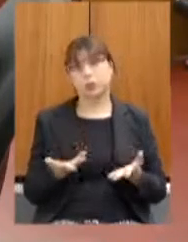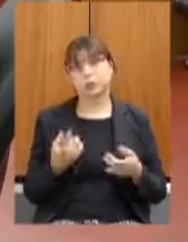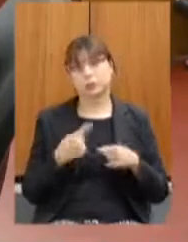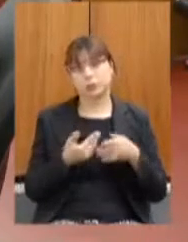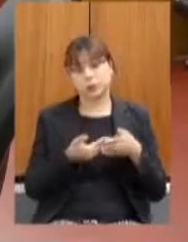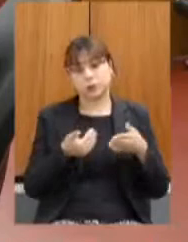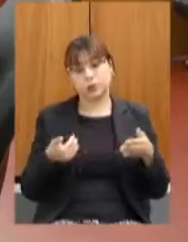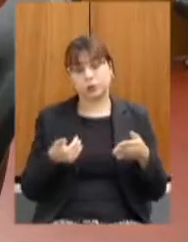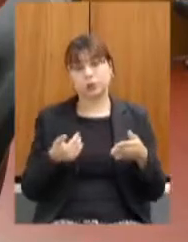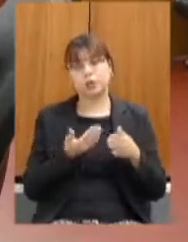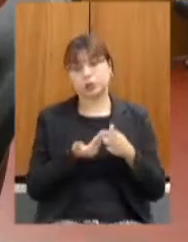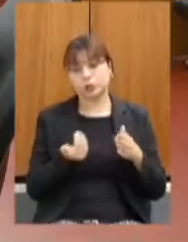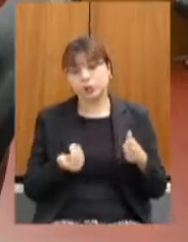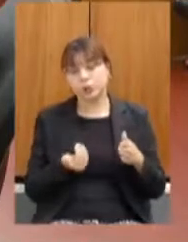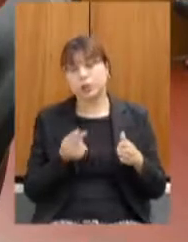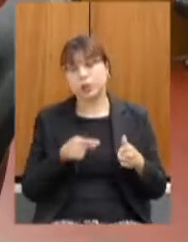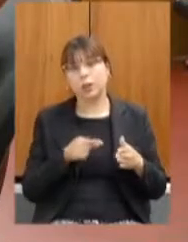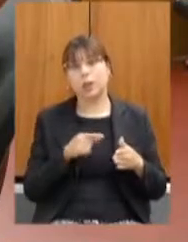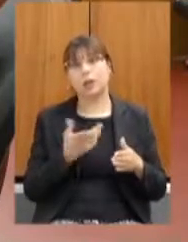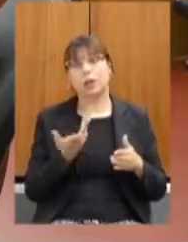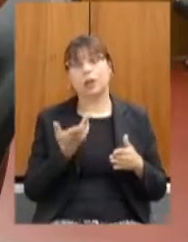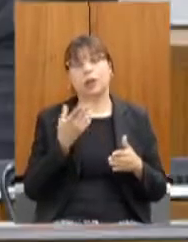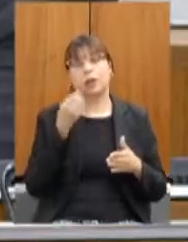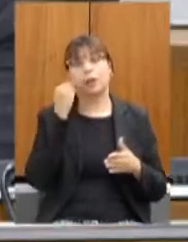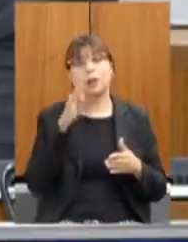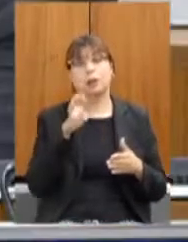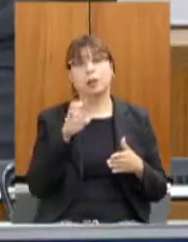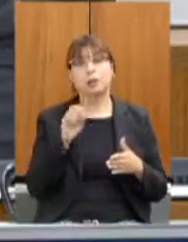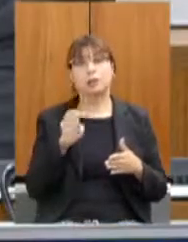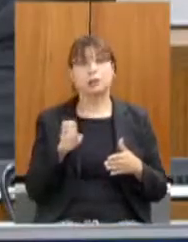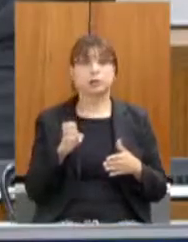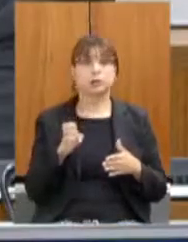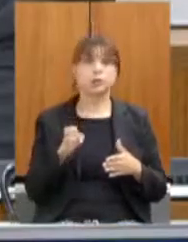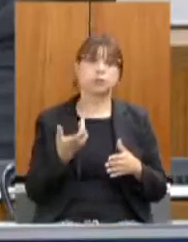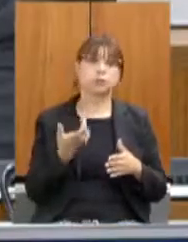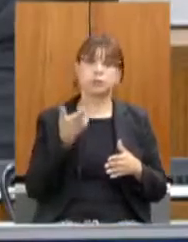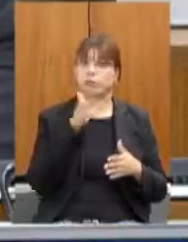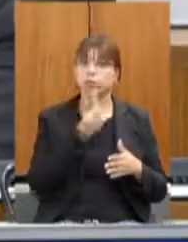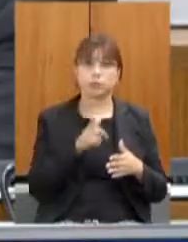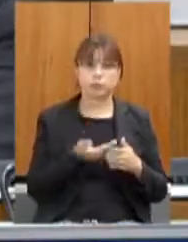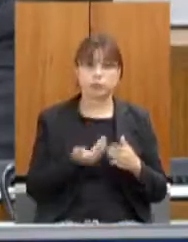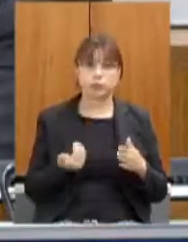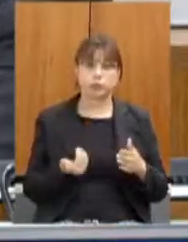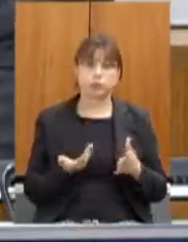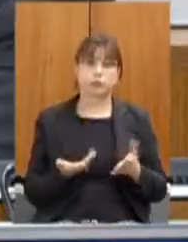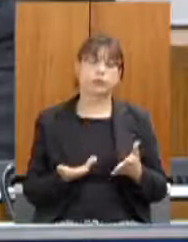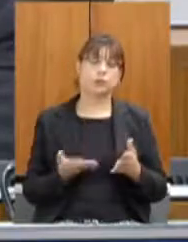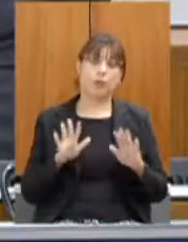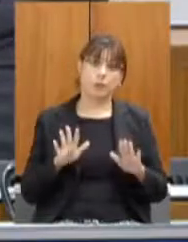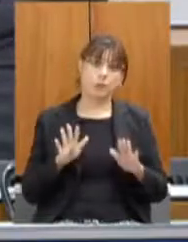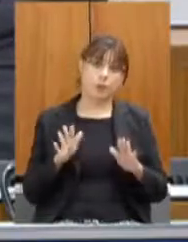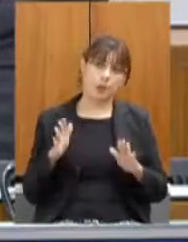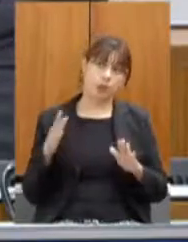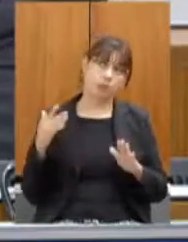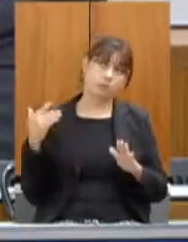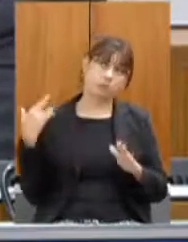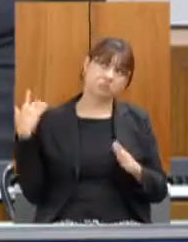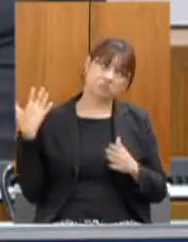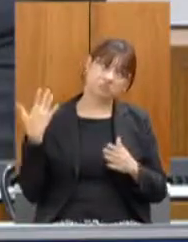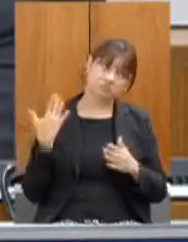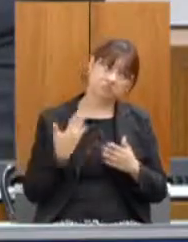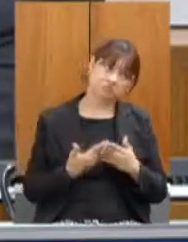extração não foi suficiente entre aspas né a gente não conseguir extrair agora de um tempo para cá tanto